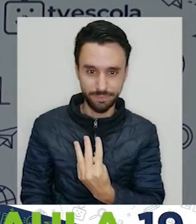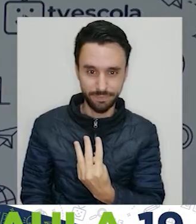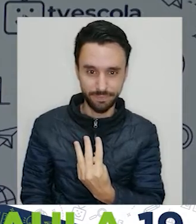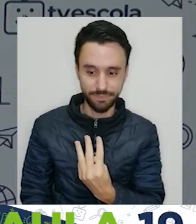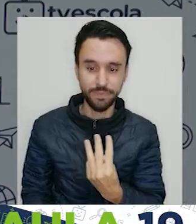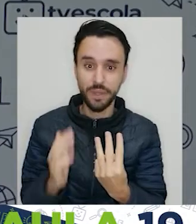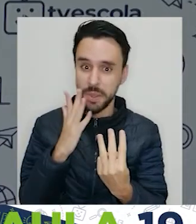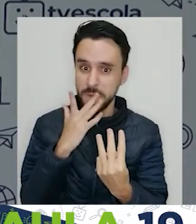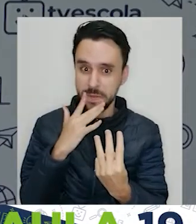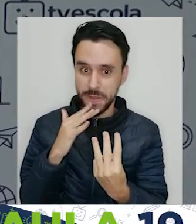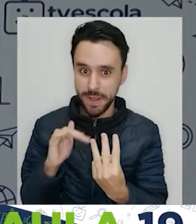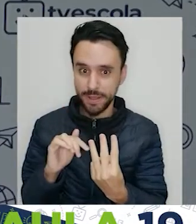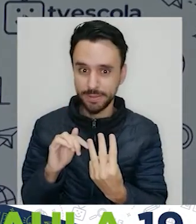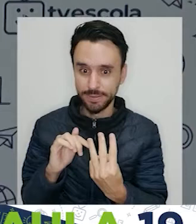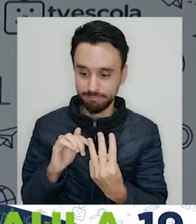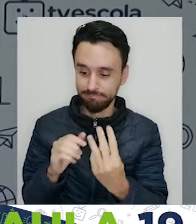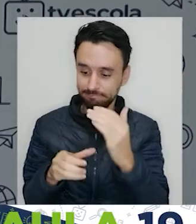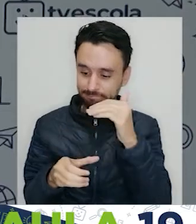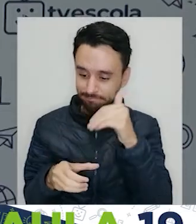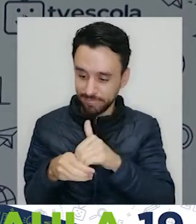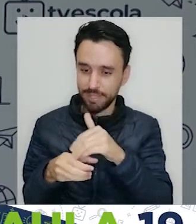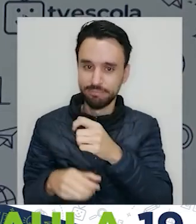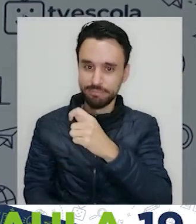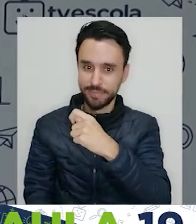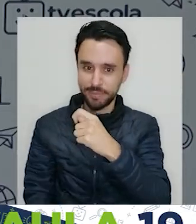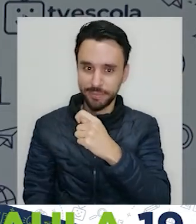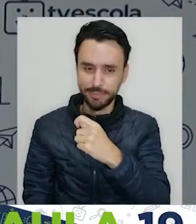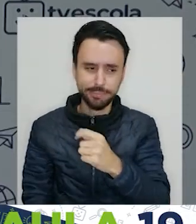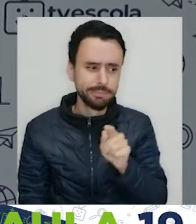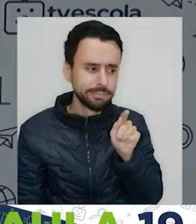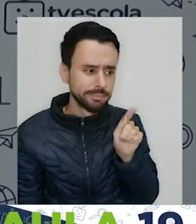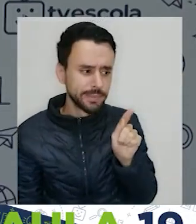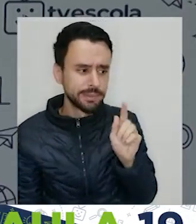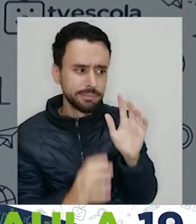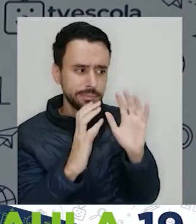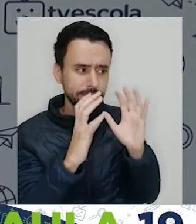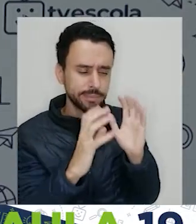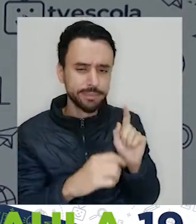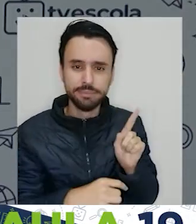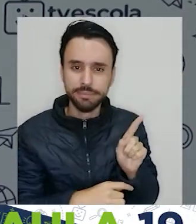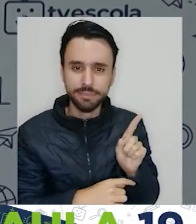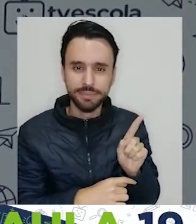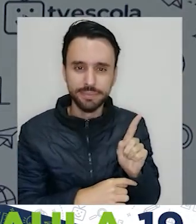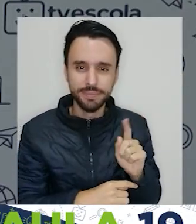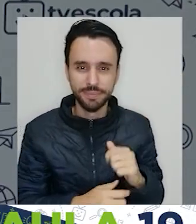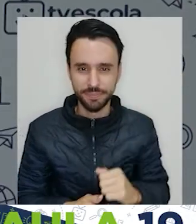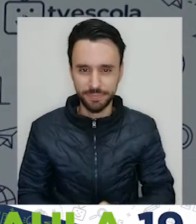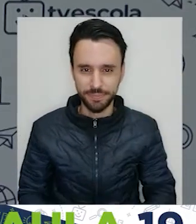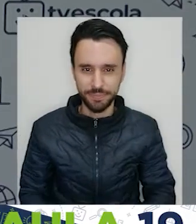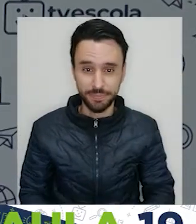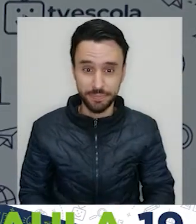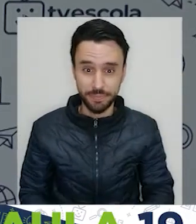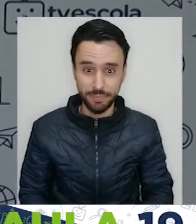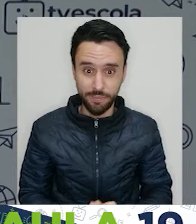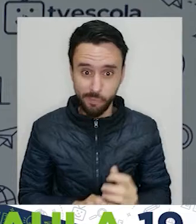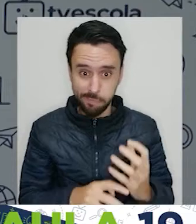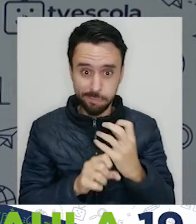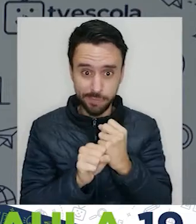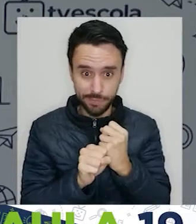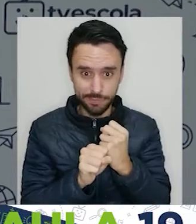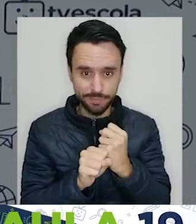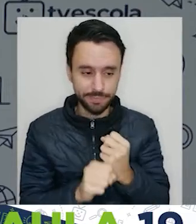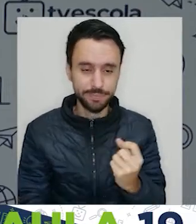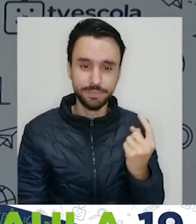Crianças votaram na pipa como brinquedo preferido. E na bola, vocês se lembram? Vamos fazer juntos? Contem lá comigo.